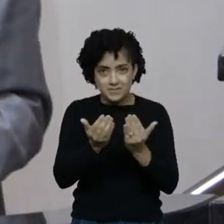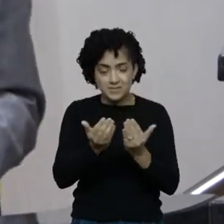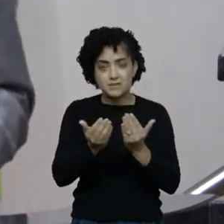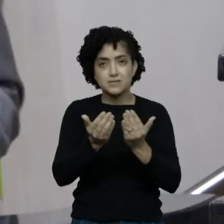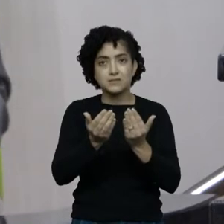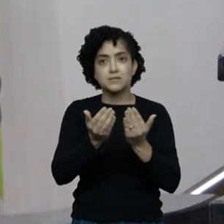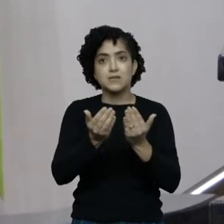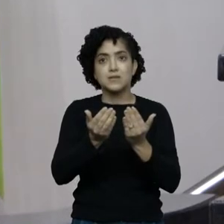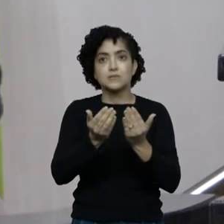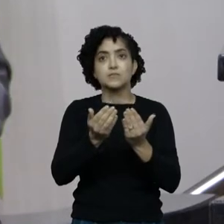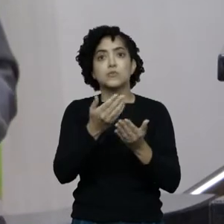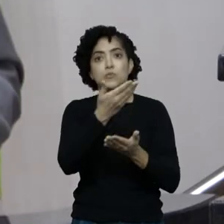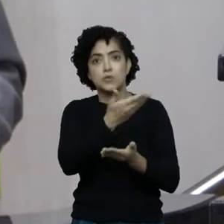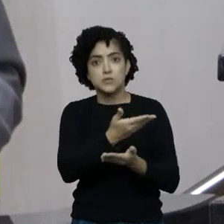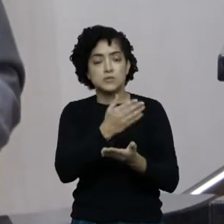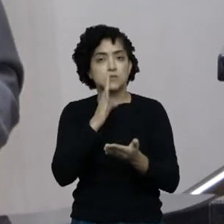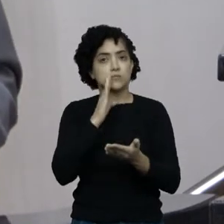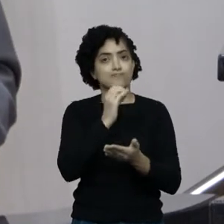Souza